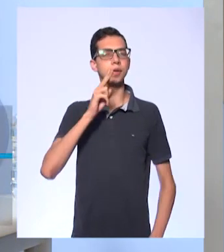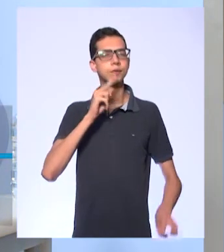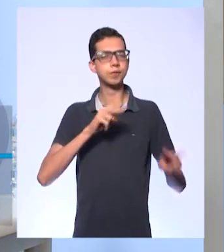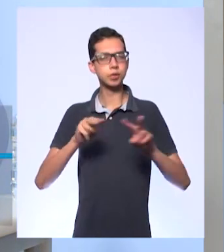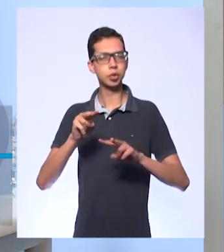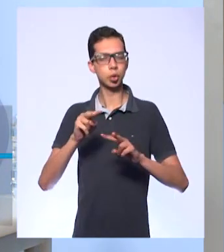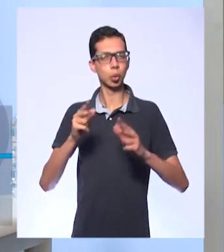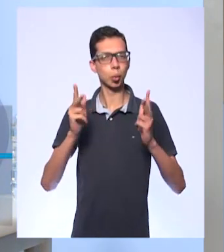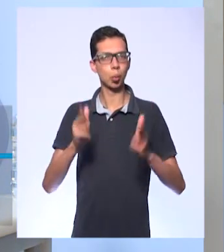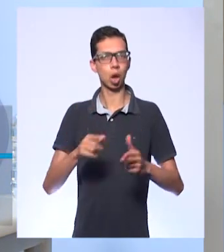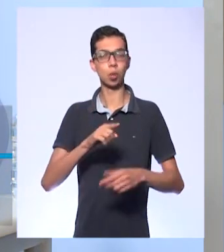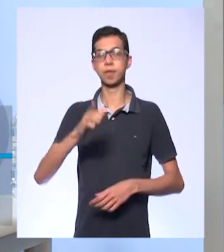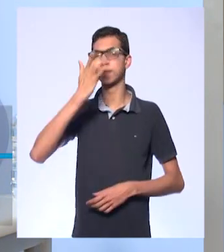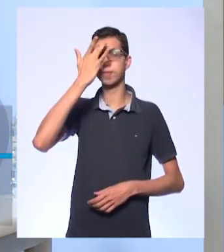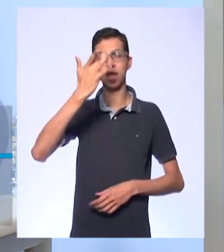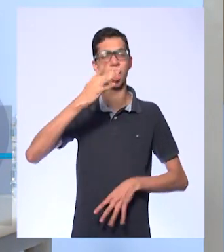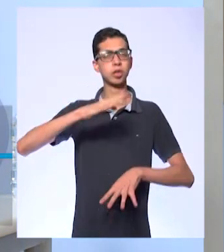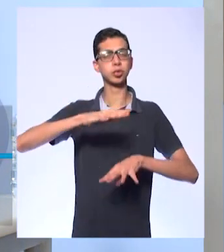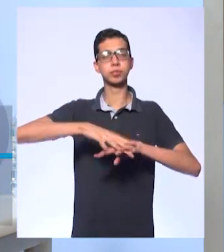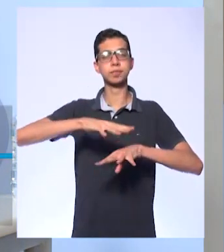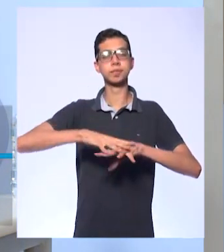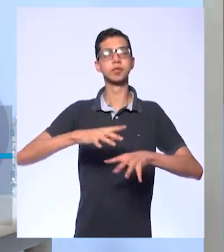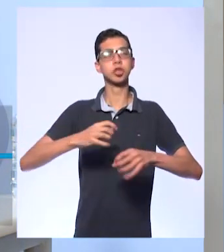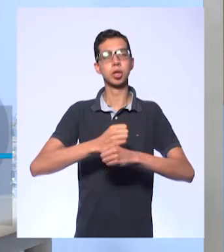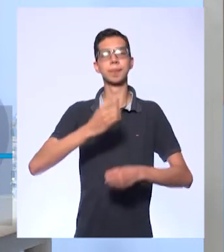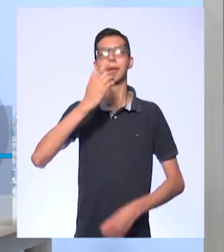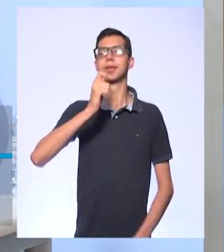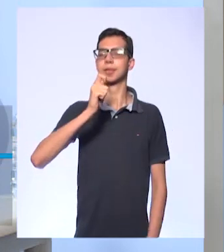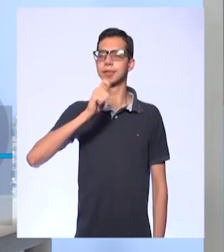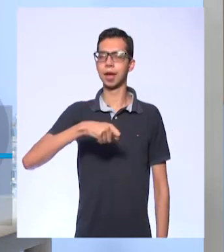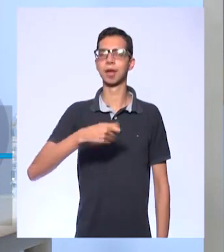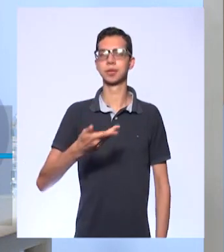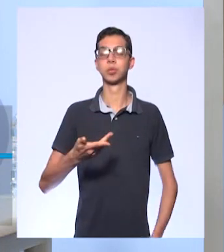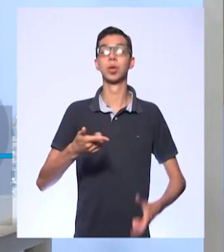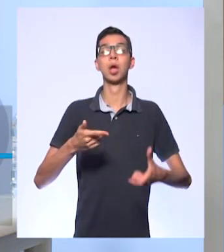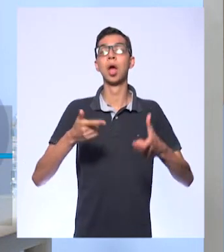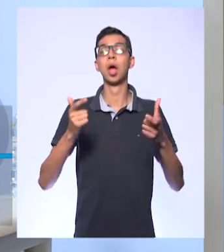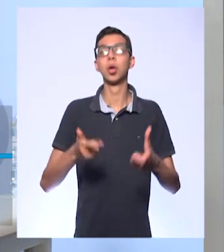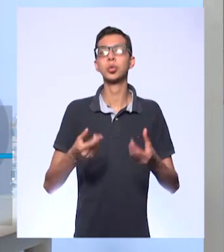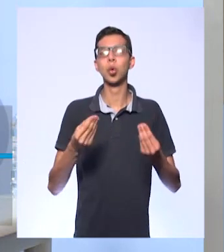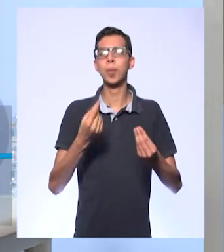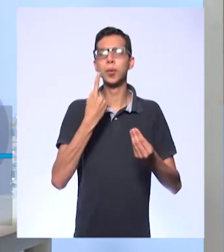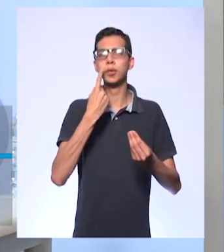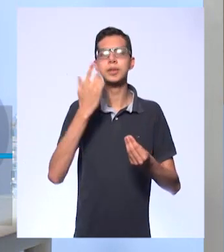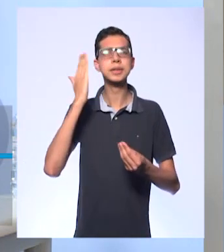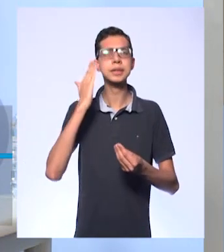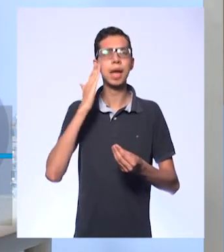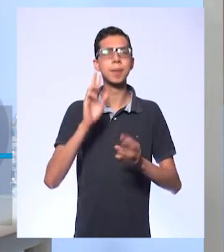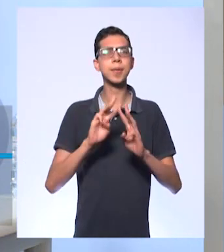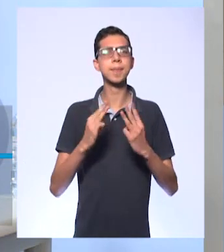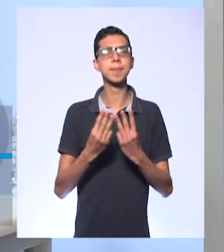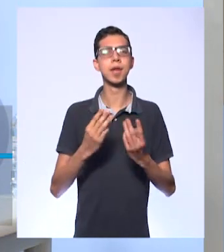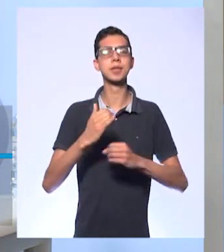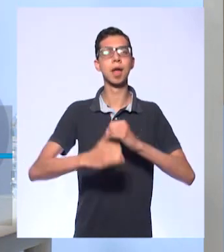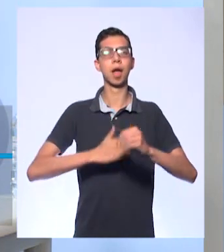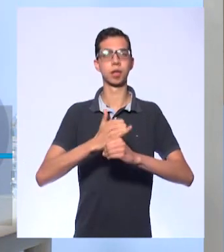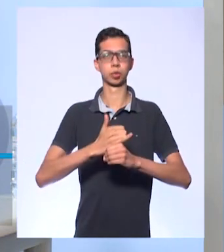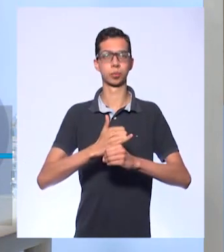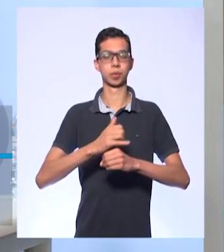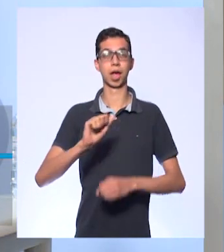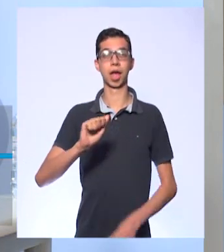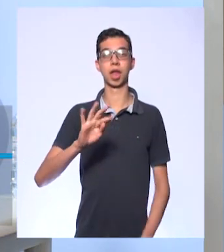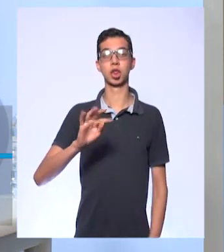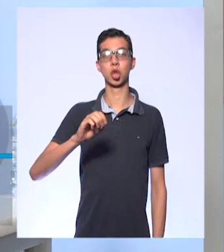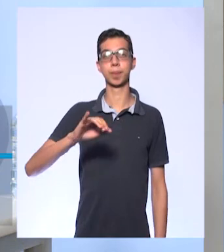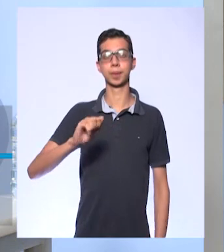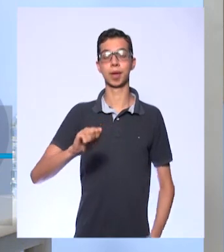nós usarmos o cálculo. Então, já vimos que é onde nós encontramos a massa atômica. Massa atômica é a massa do átomo. Agora, vamos